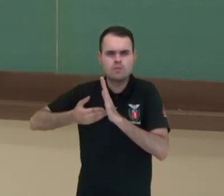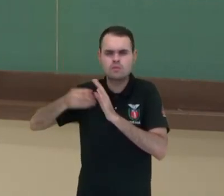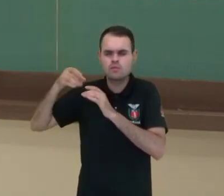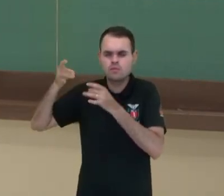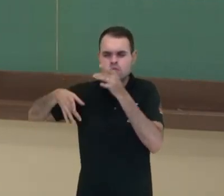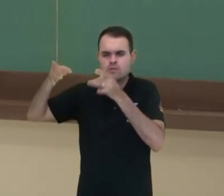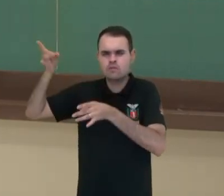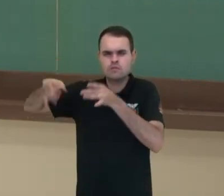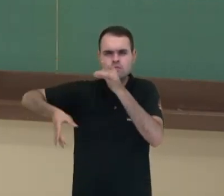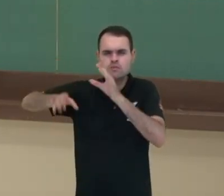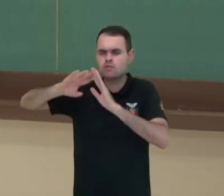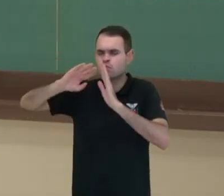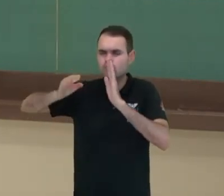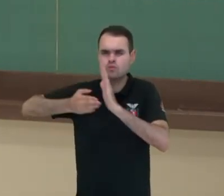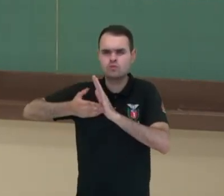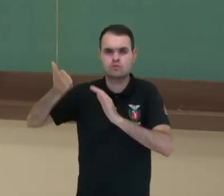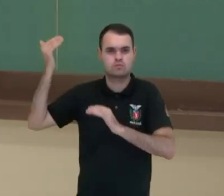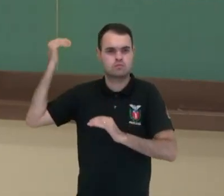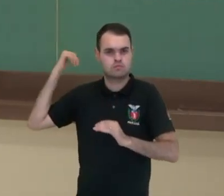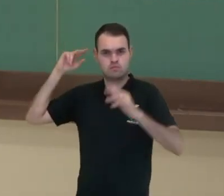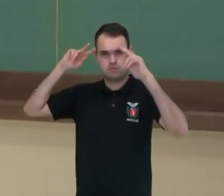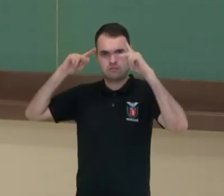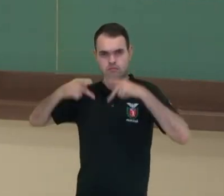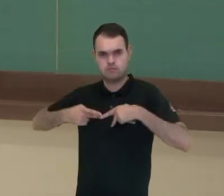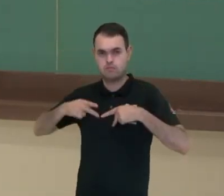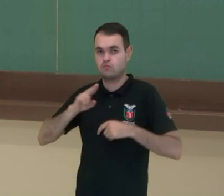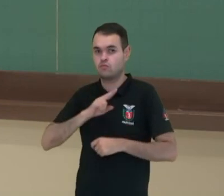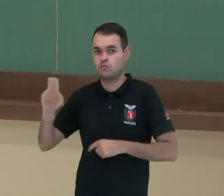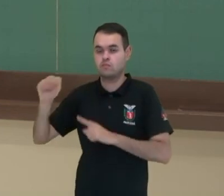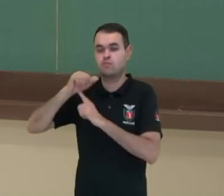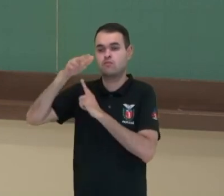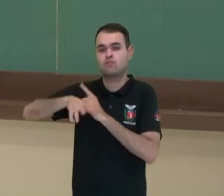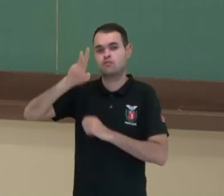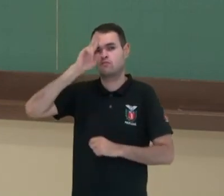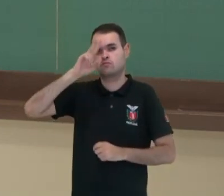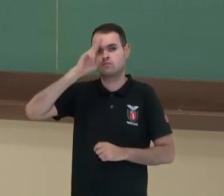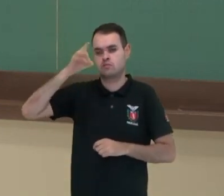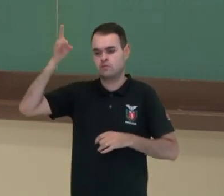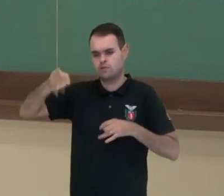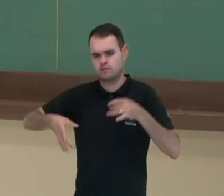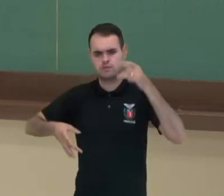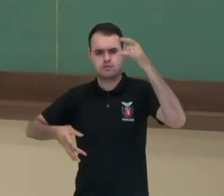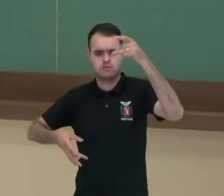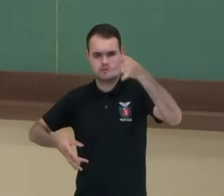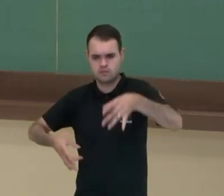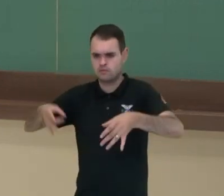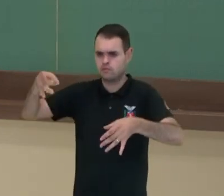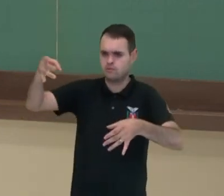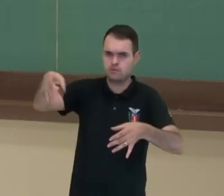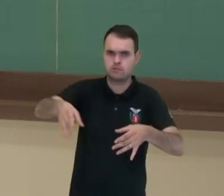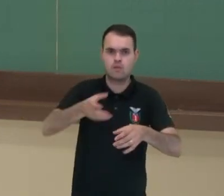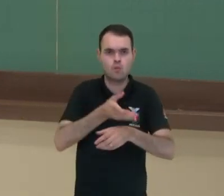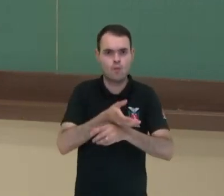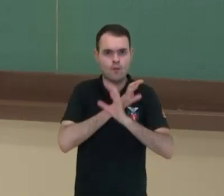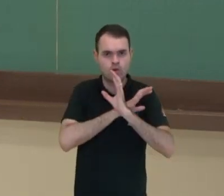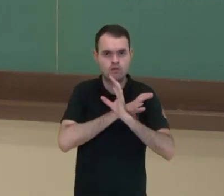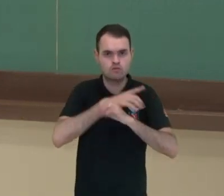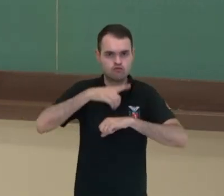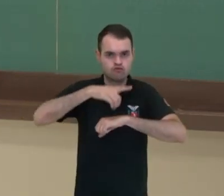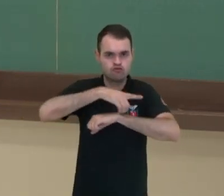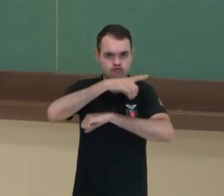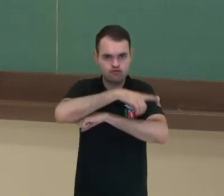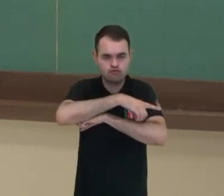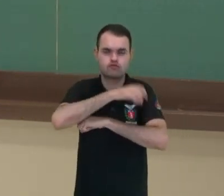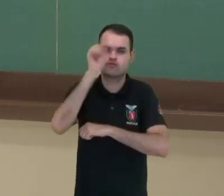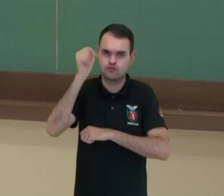pistas, tudo deixadas pelos seres humanos, nós chamamos de fontes históricas, os vestígios. Até um osso de dinossauro, tudo,